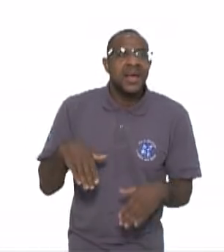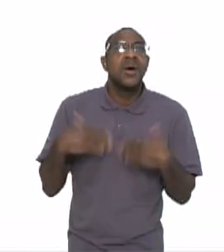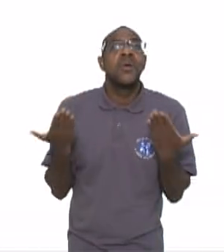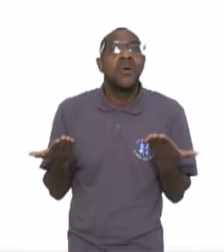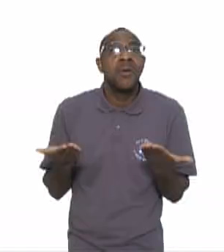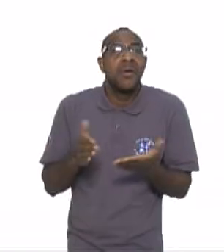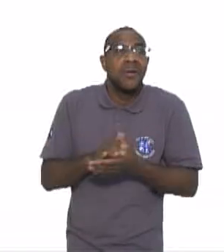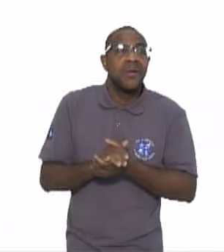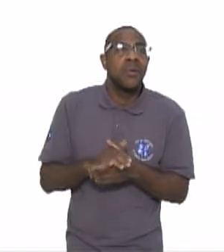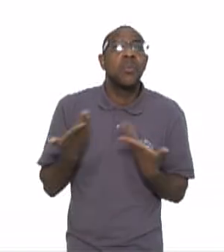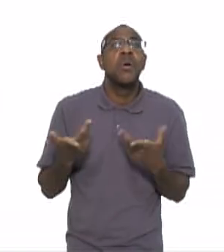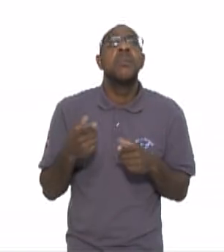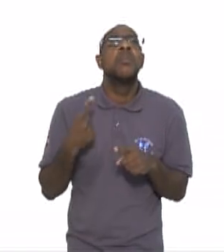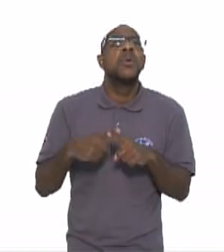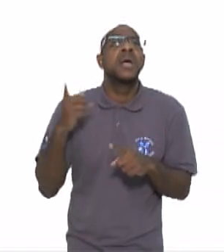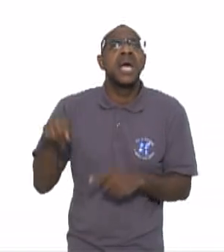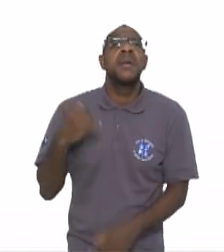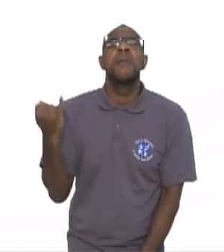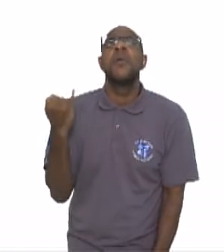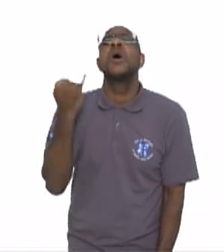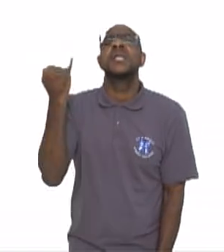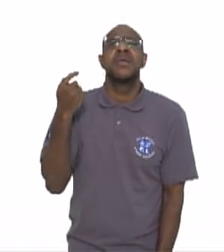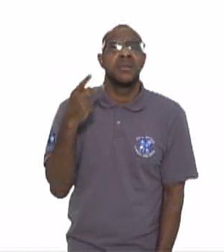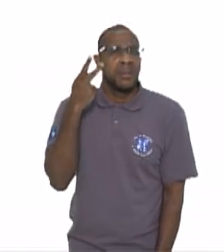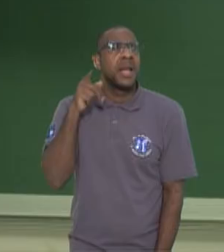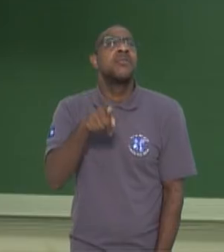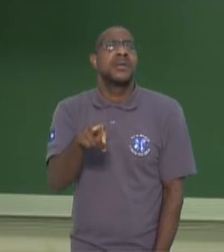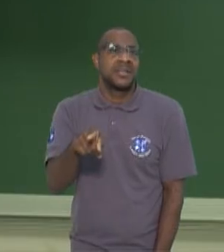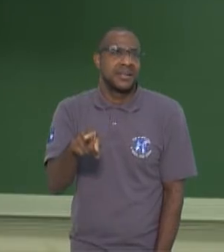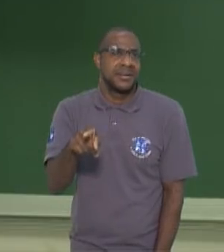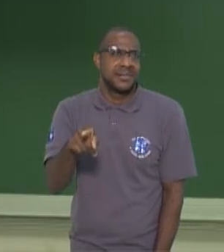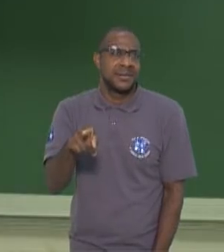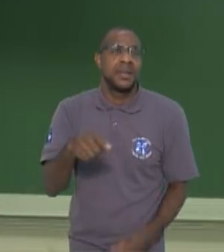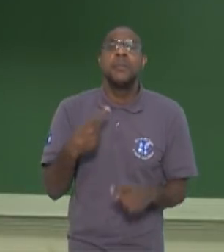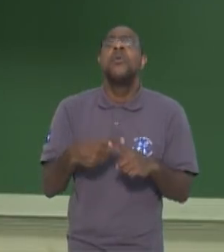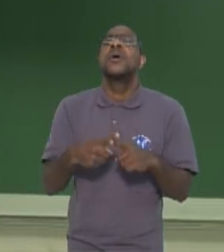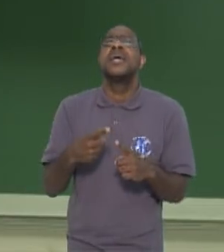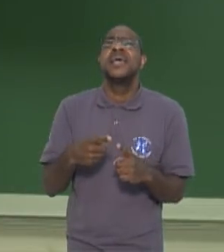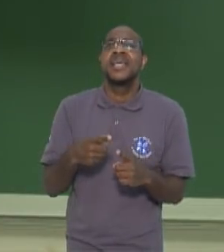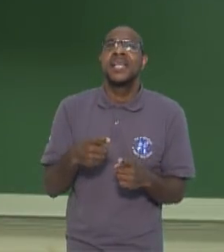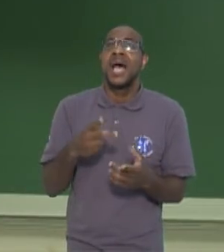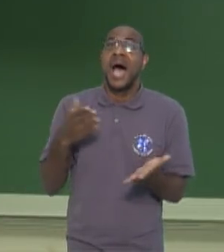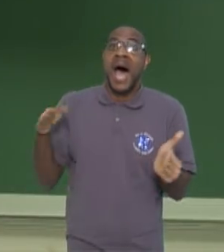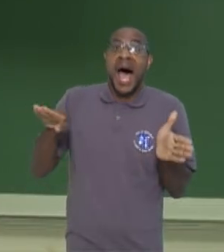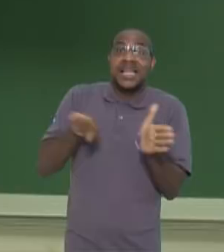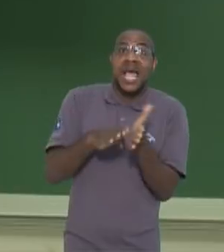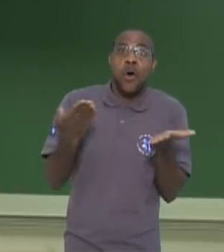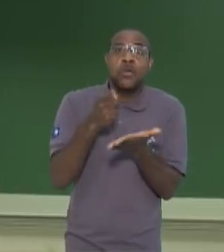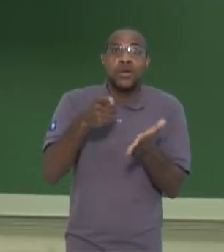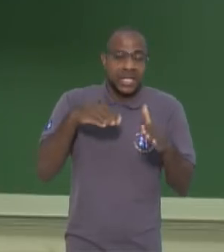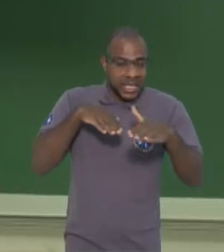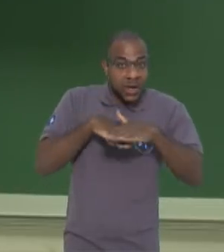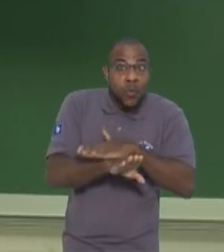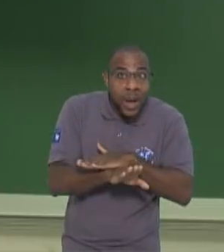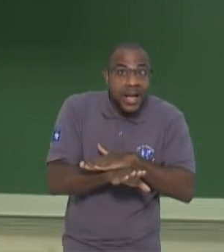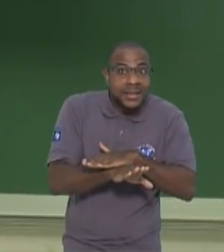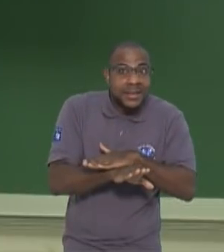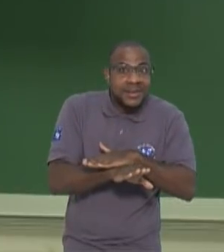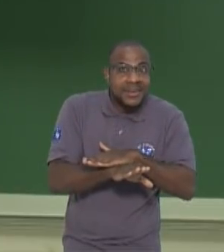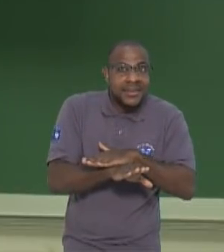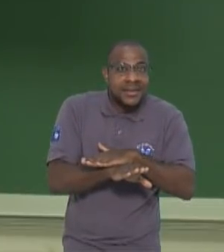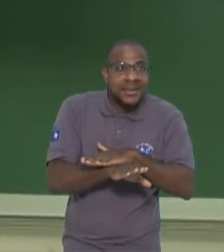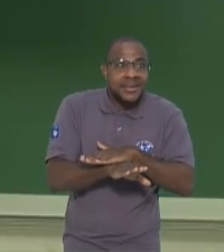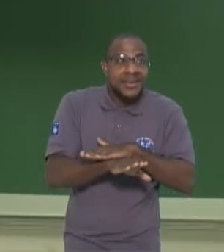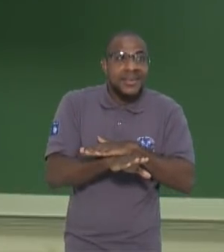são importantes para você. Por que você ainda os guarda? Então, fazer essa atividade, vocês vão ter um tempinho para sair procurar